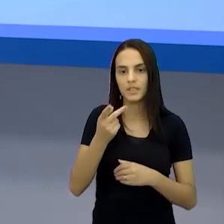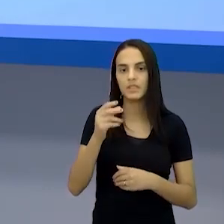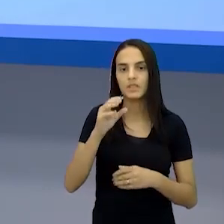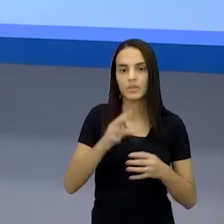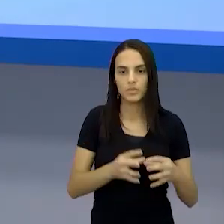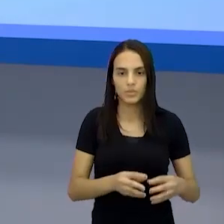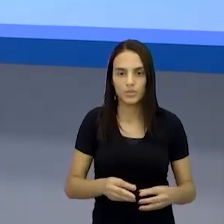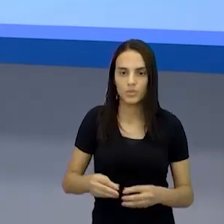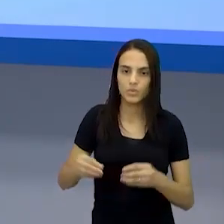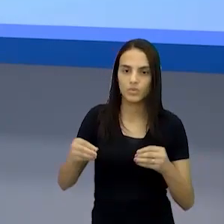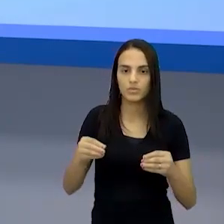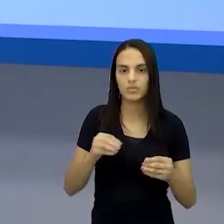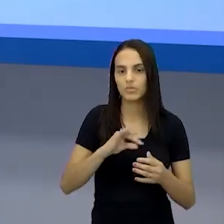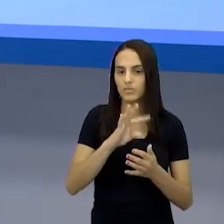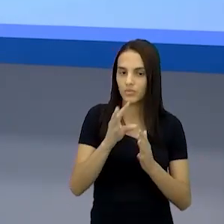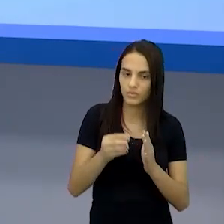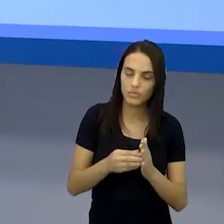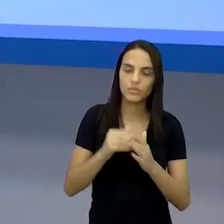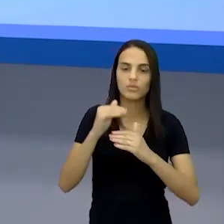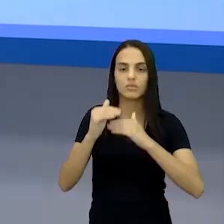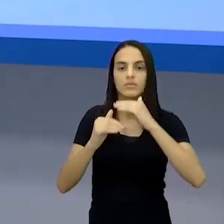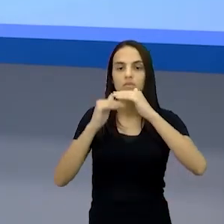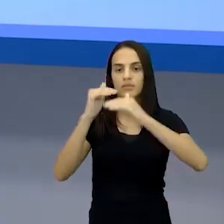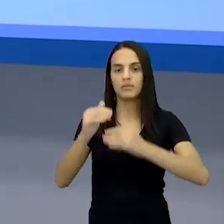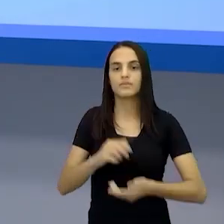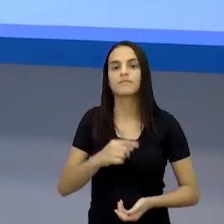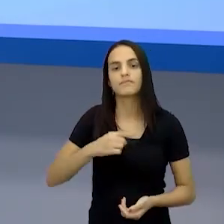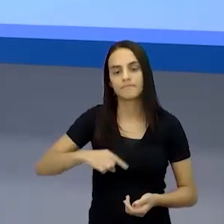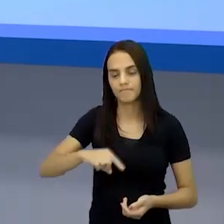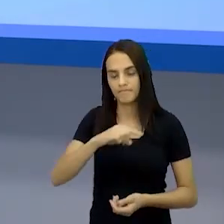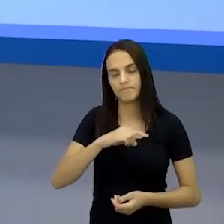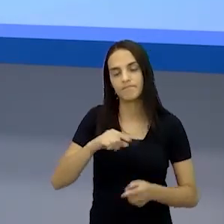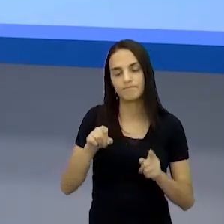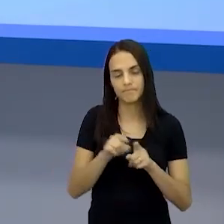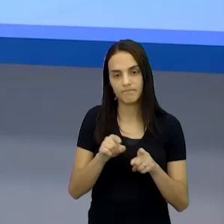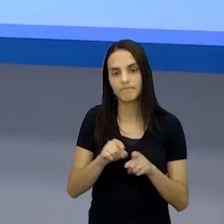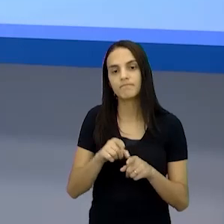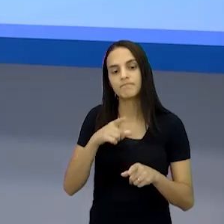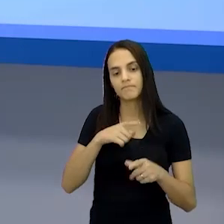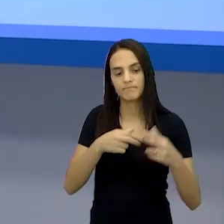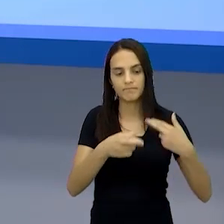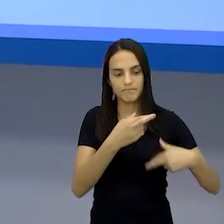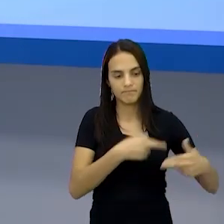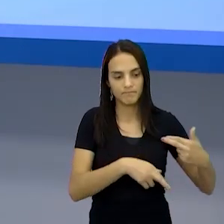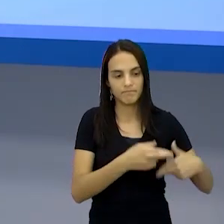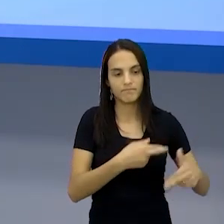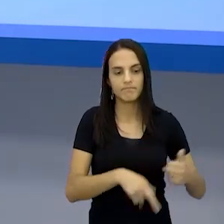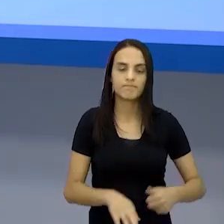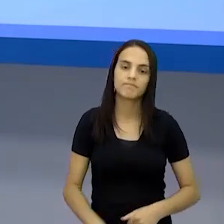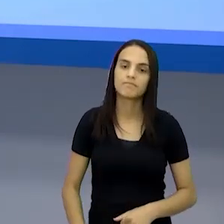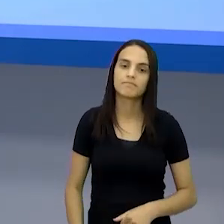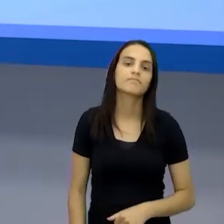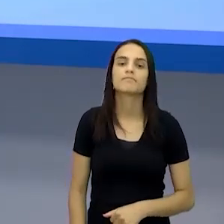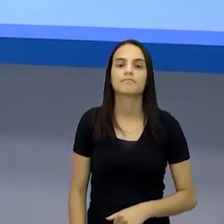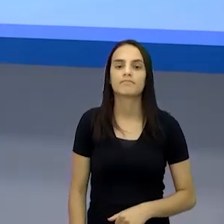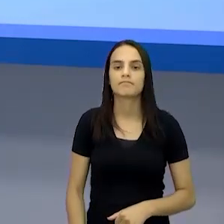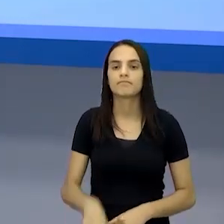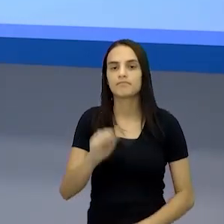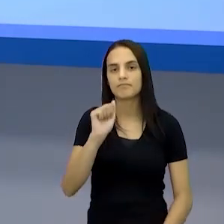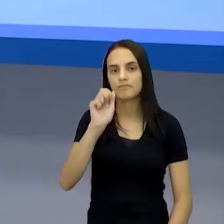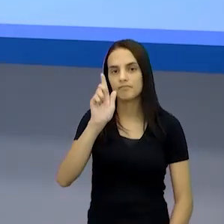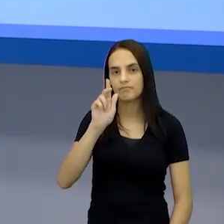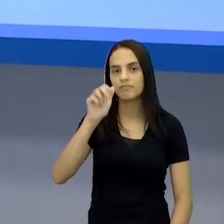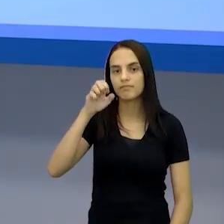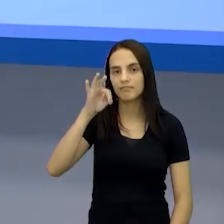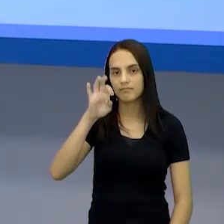solo, falando de todo esse processo, né, a gente tem que também relacionar aí, né, com os agentes internos que